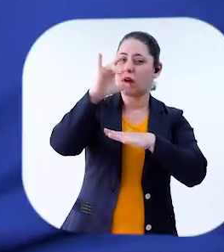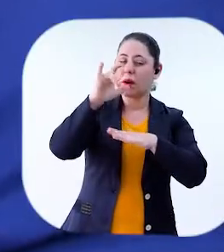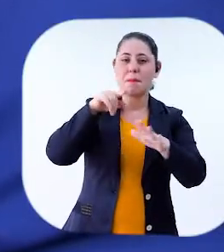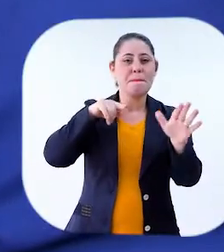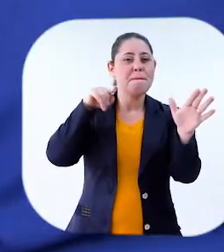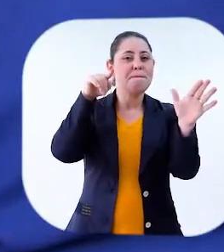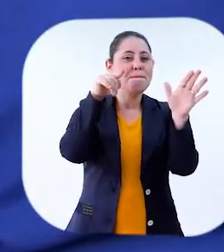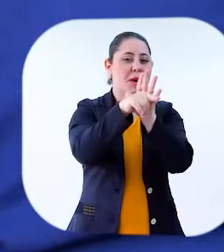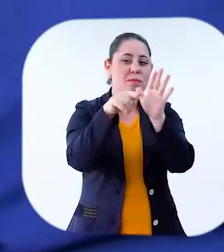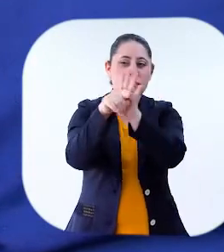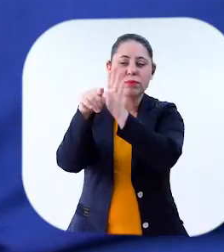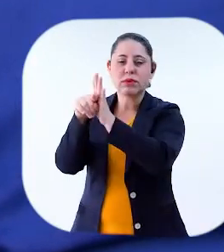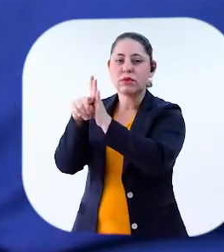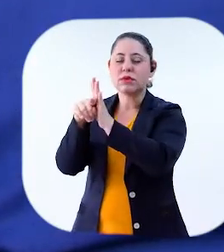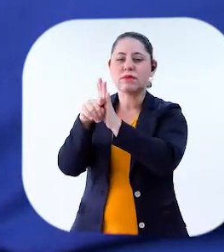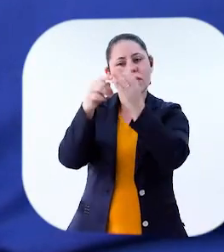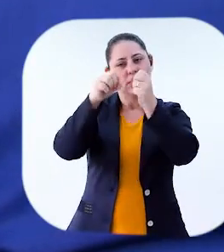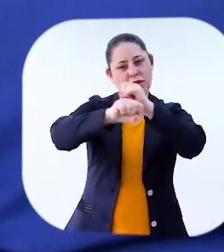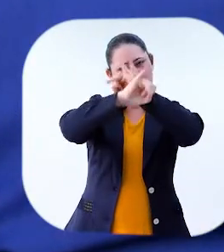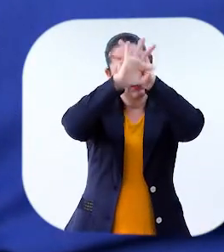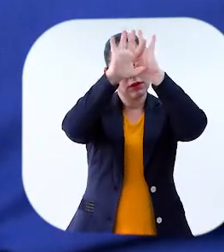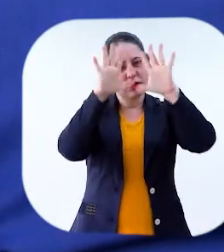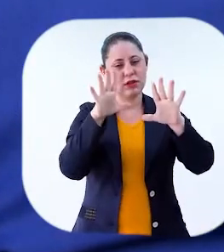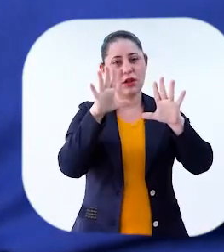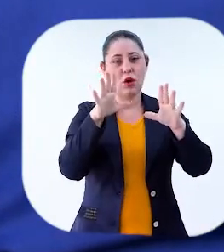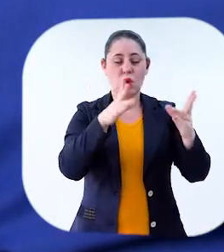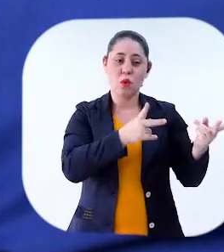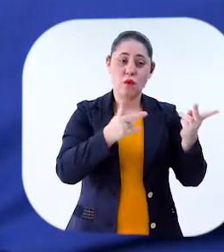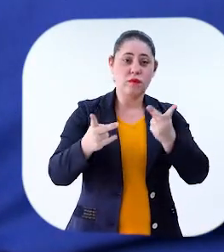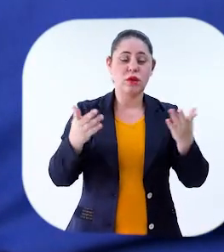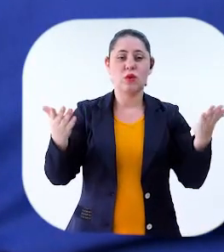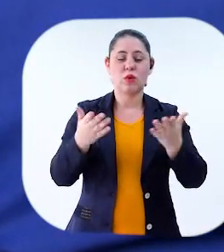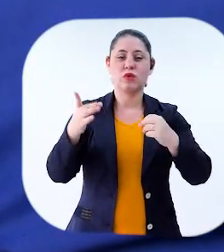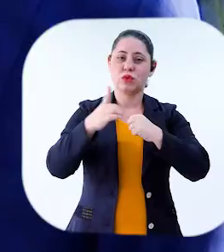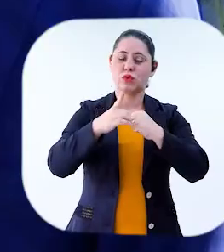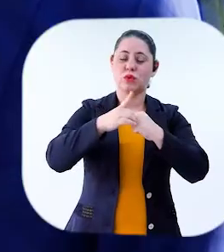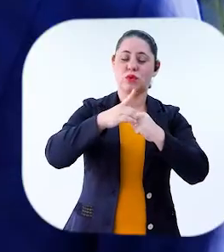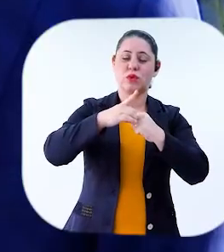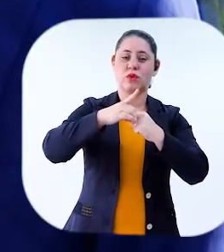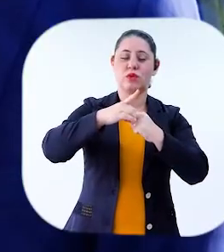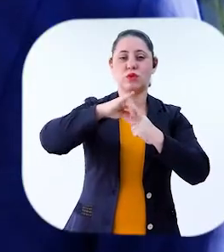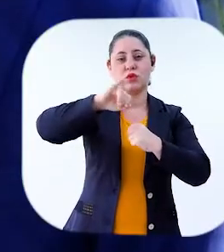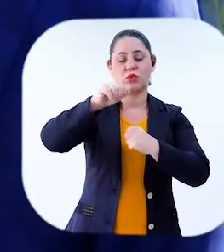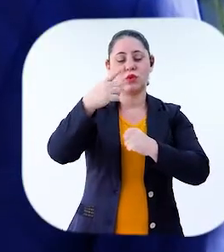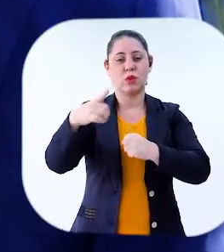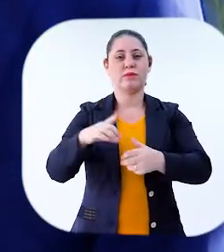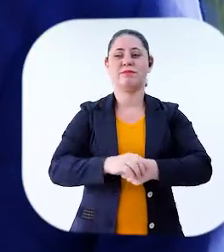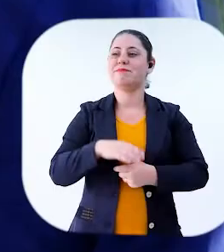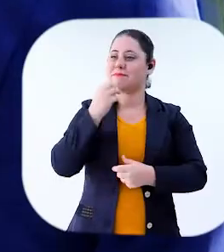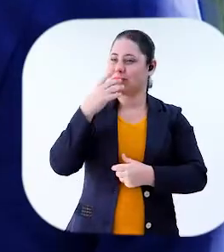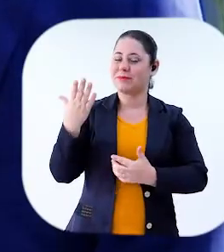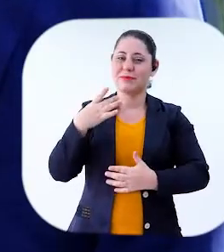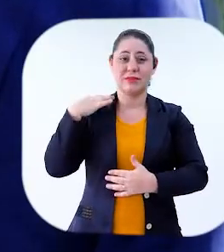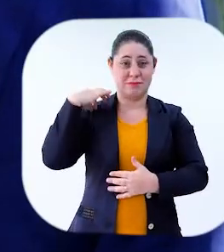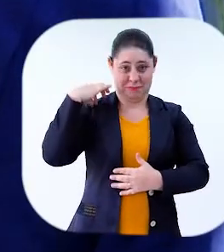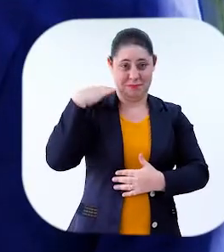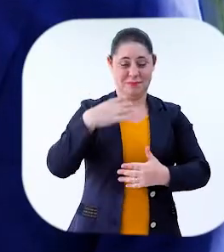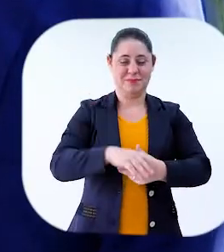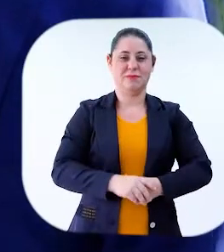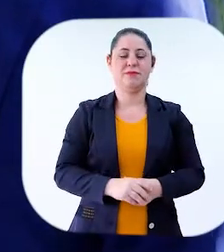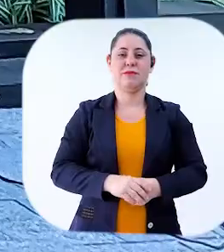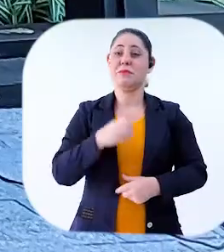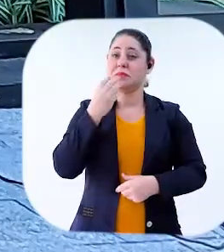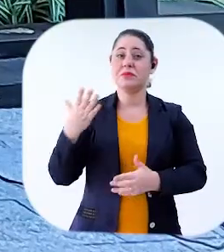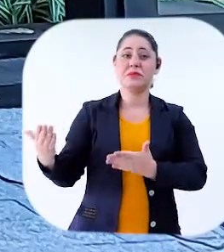Instagram, mandou suas perguntas e a gente vai tentar esclarecer elas com o nosso convidado de hoje, Dr. João Paulo. Tudo bom? Tudo bem, estou à